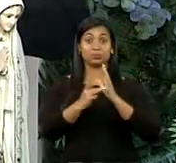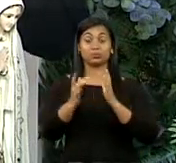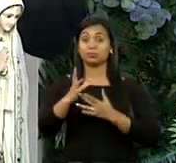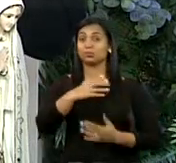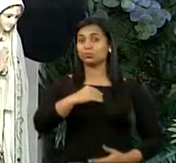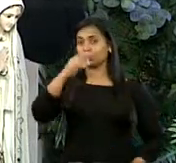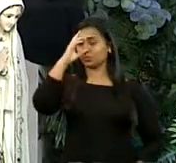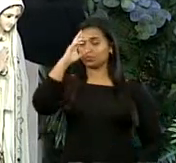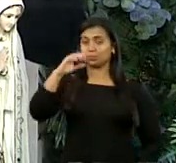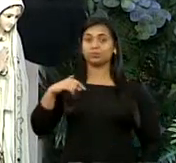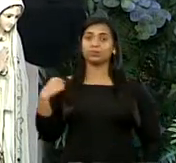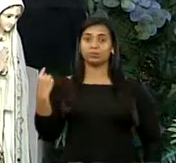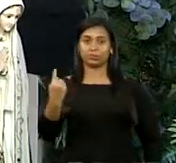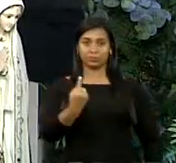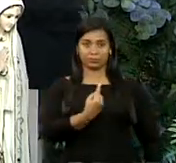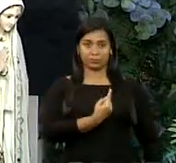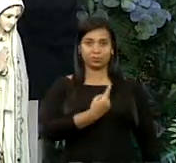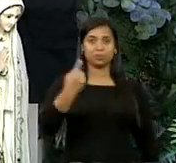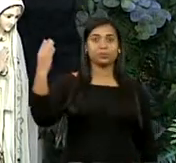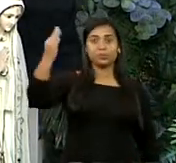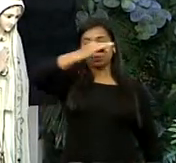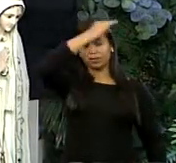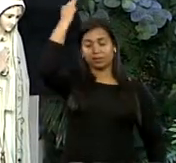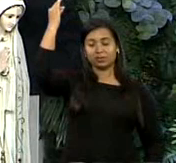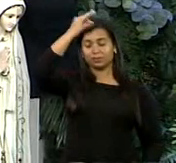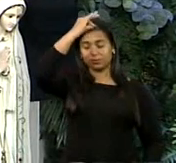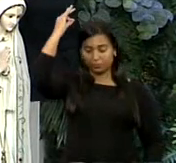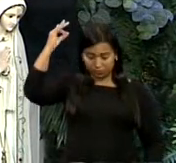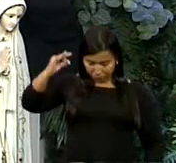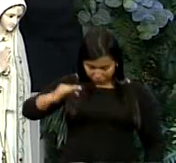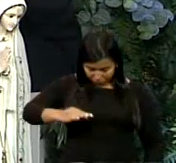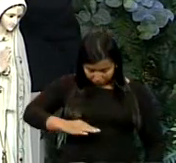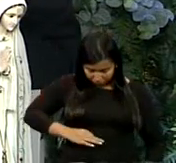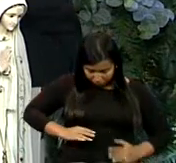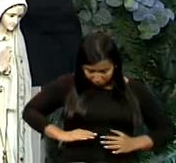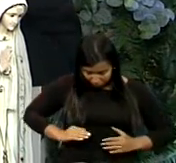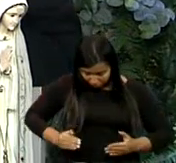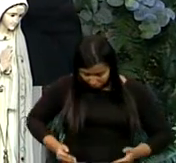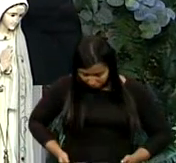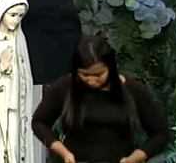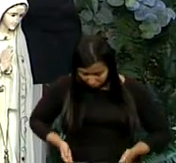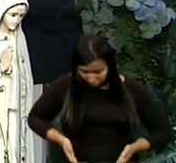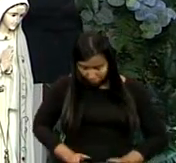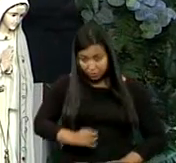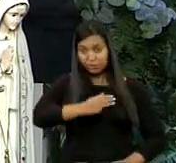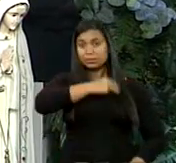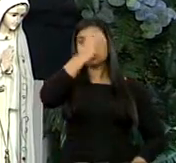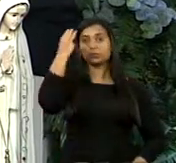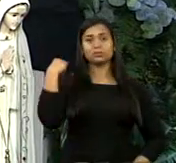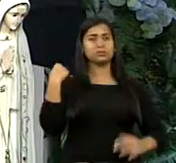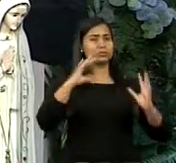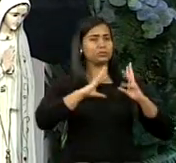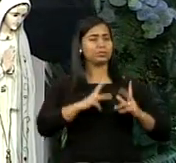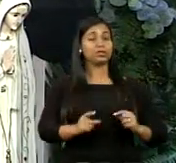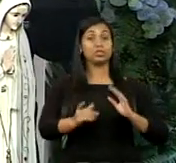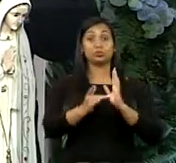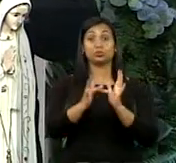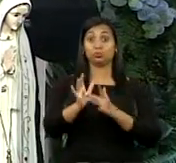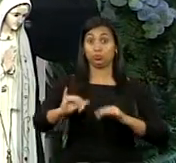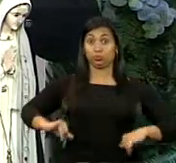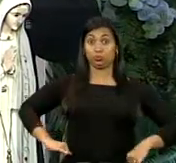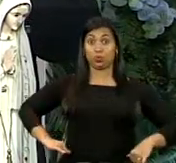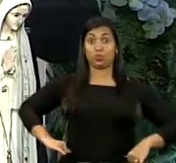em Jesus Cristo, seu único Filho, nosso Senhor, que foi concebido pelo poder do Espírito Santo, nasceu da Virgem